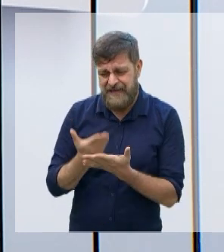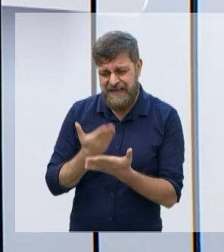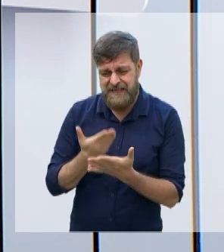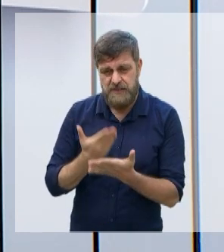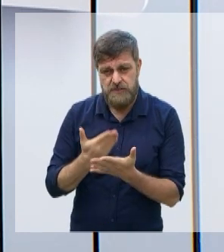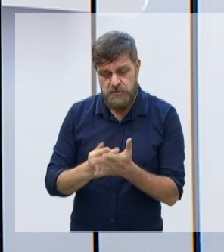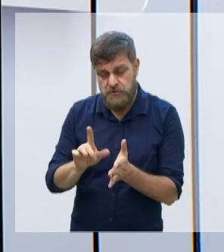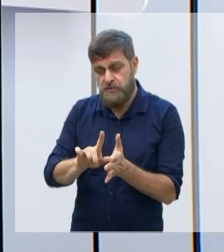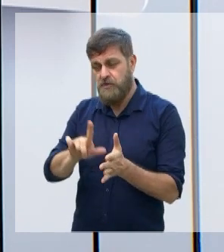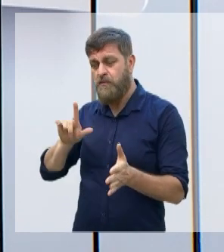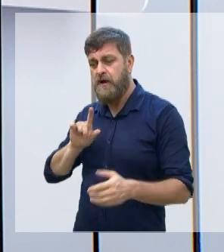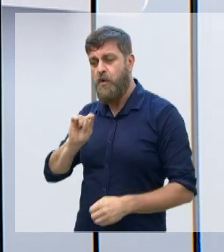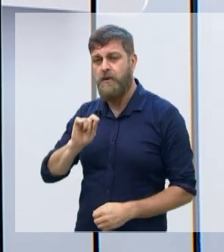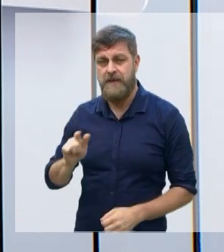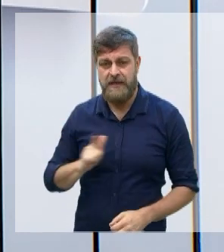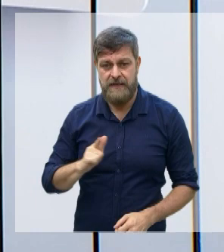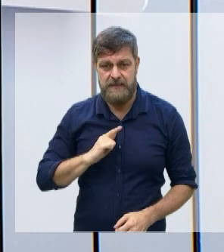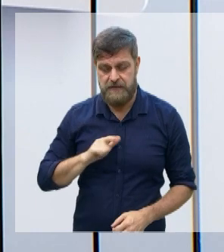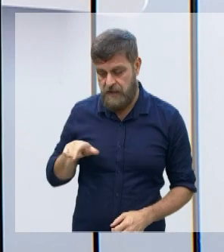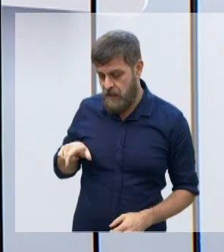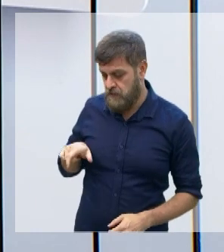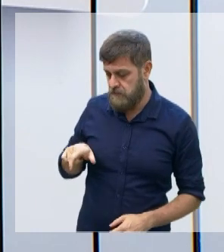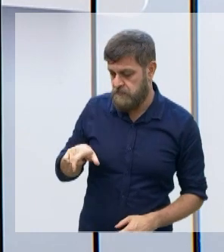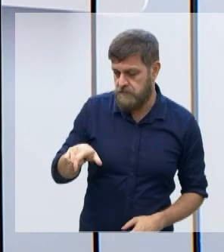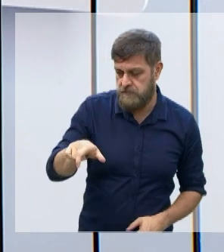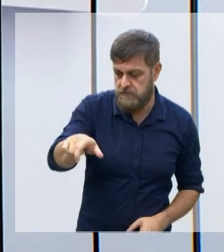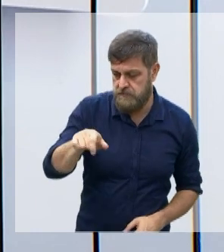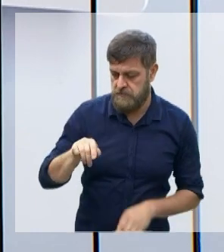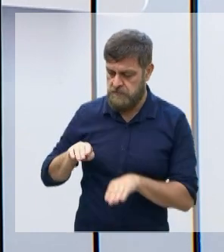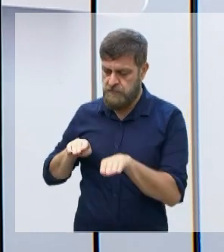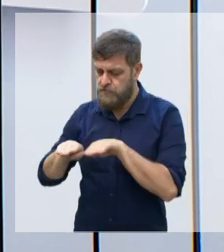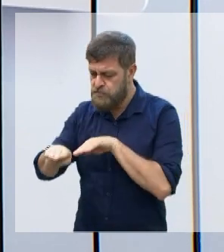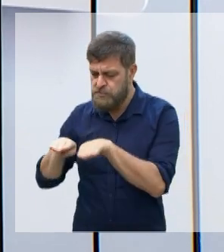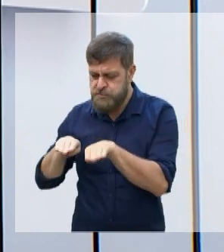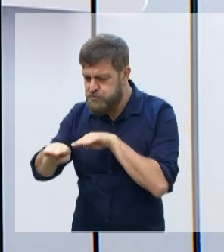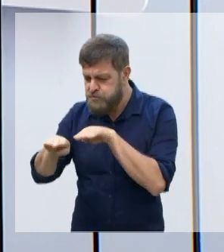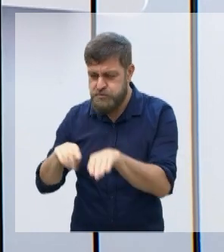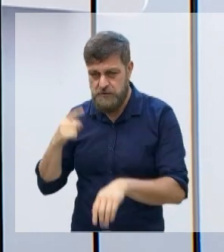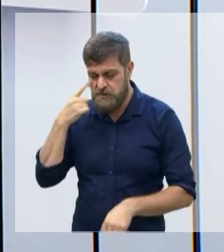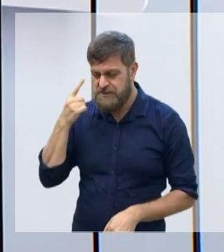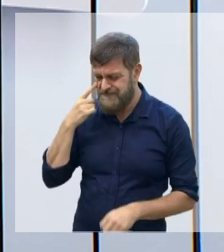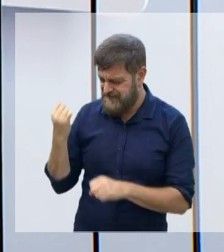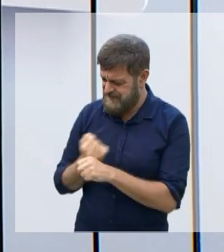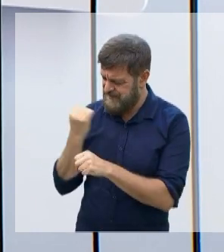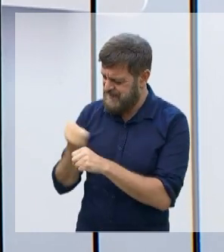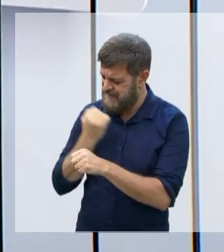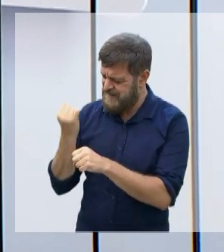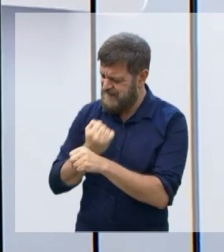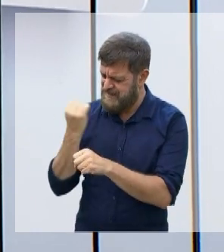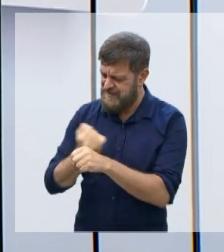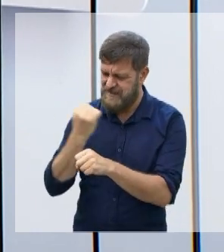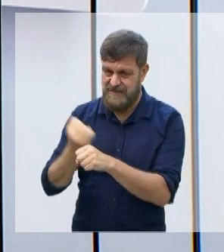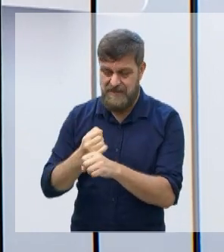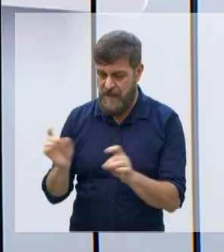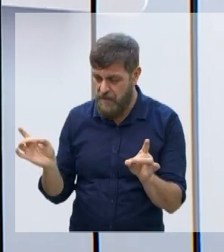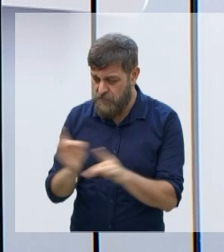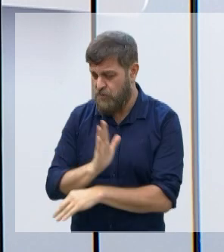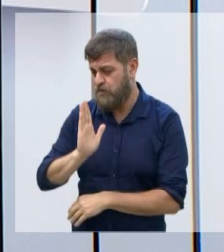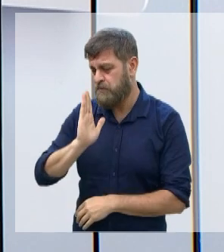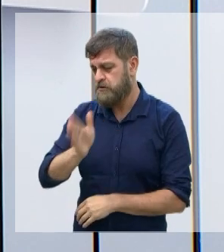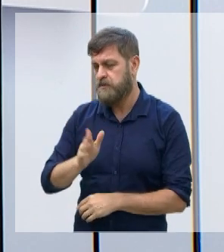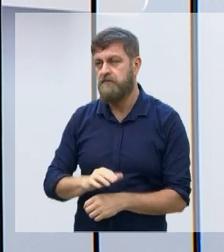era a liberação dos trechos porque nós vimos já grandes trechos em obra a prontos né